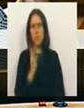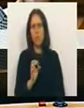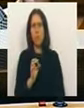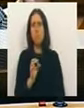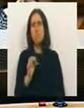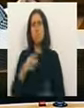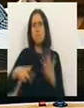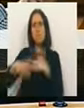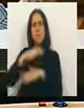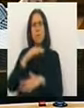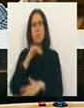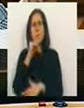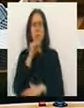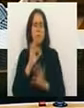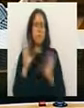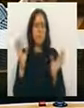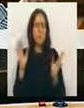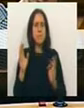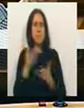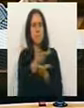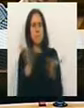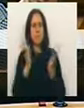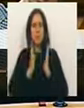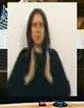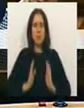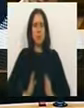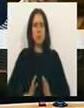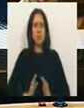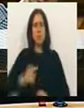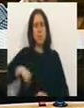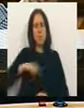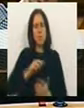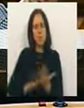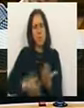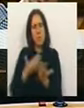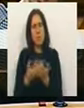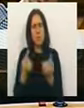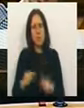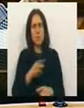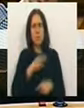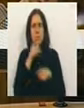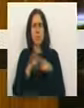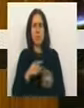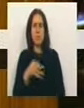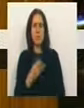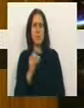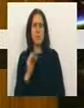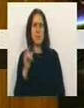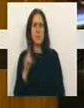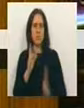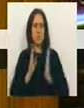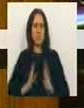um bom descanso nós temos uma proposta do al sadd voz canto